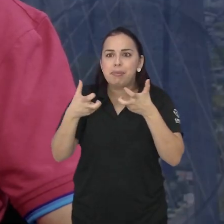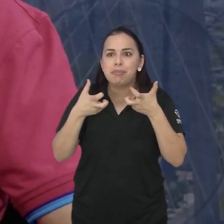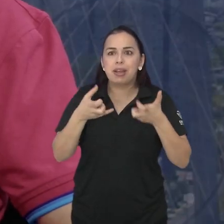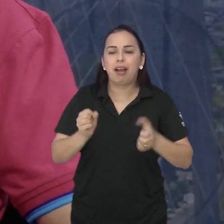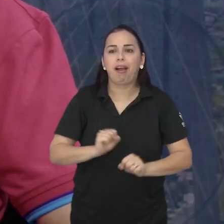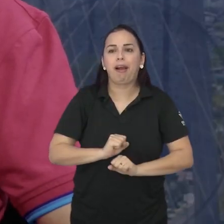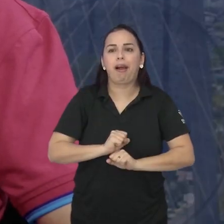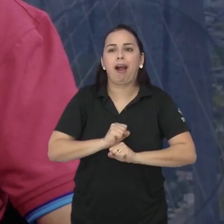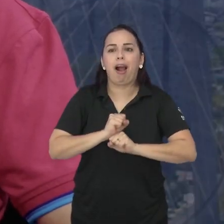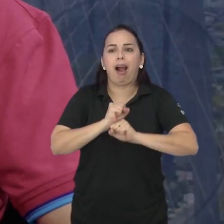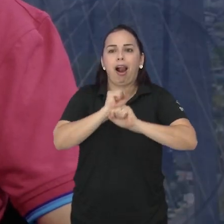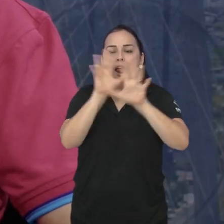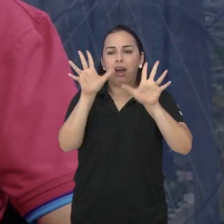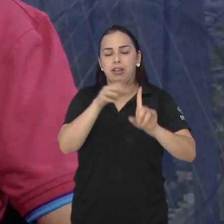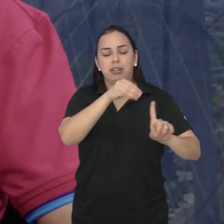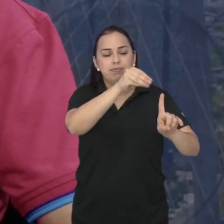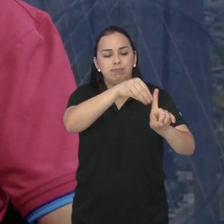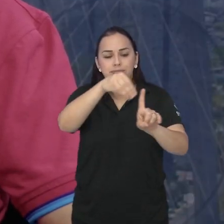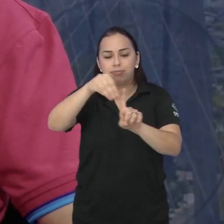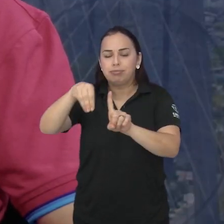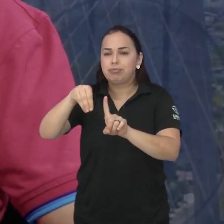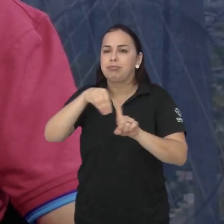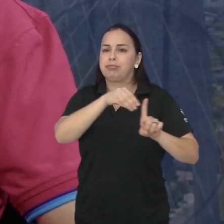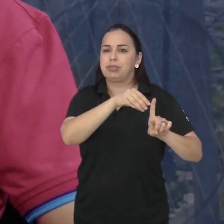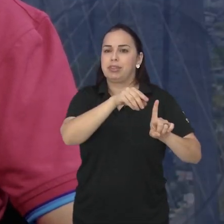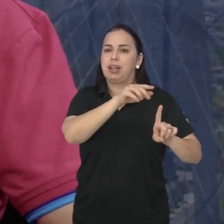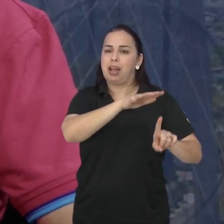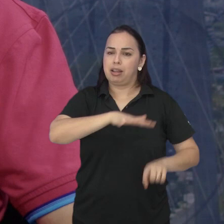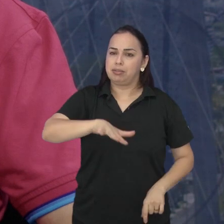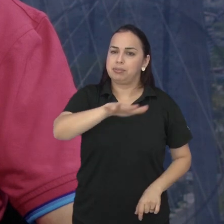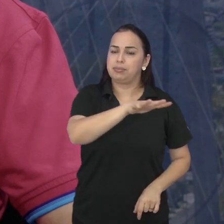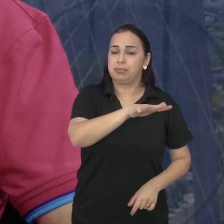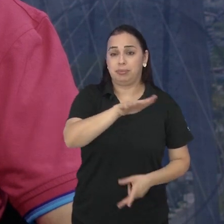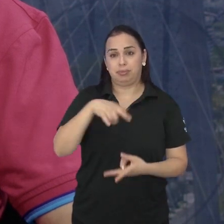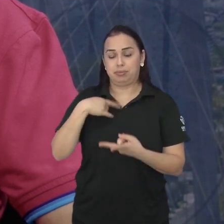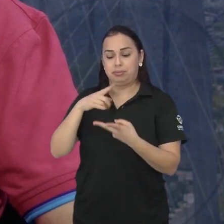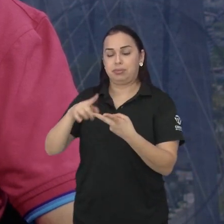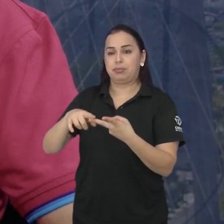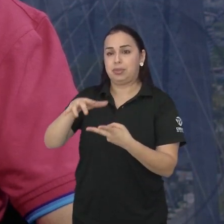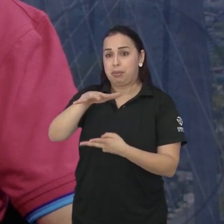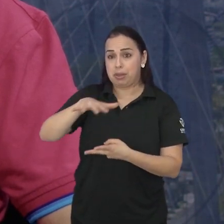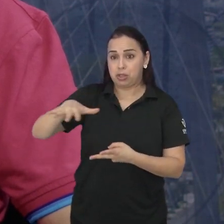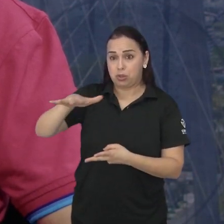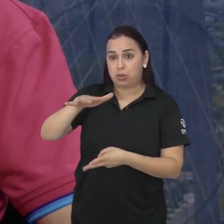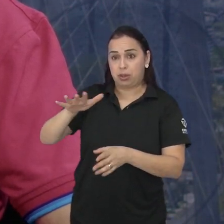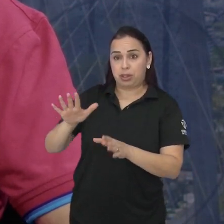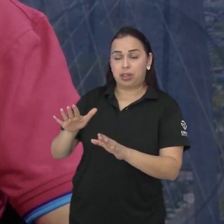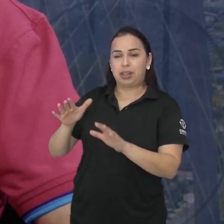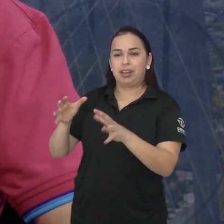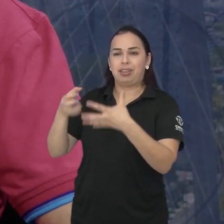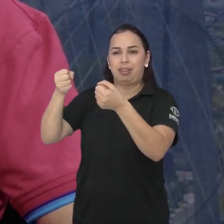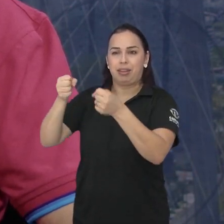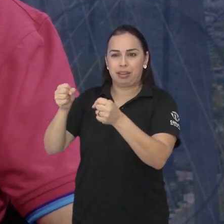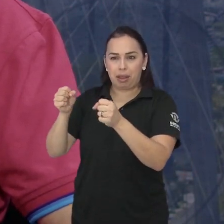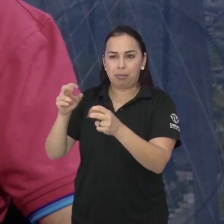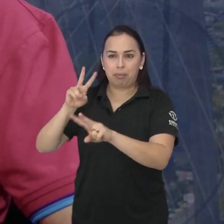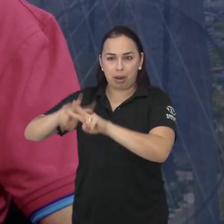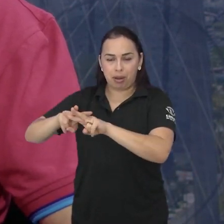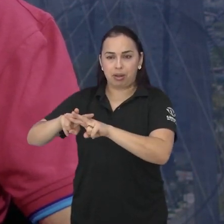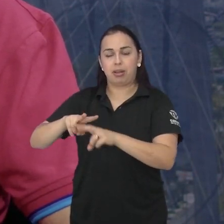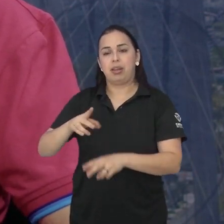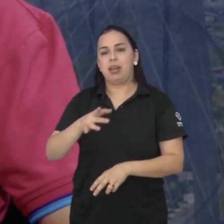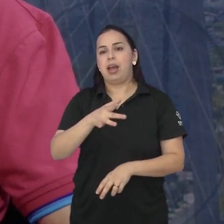dessas pontas da fragilidade e da vulnerabilidade, a população em situação de rua, a população prisional, a morte